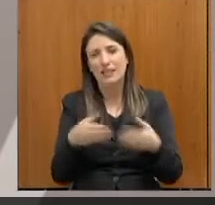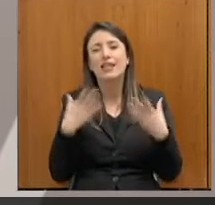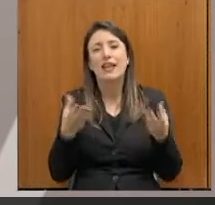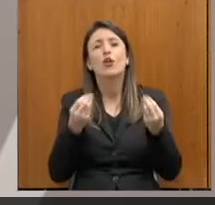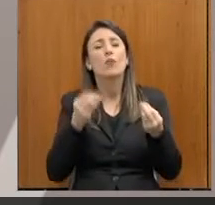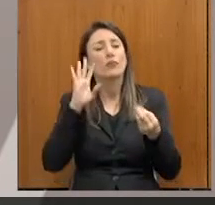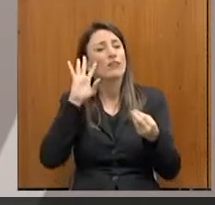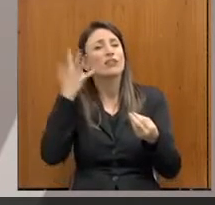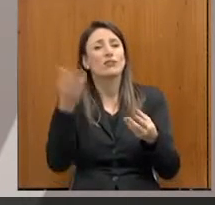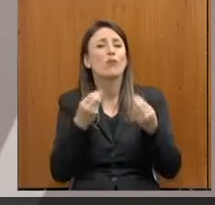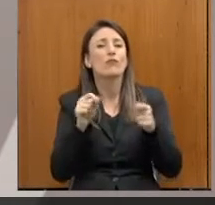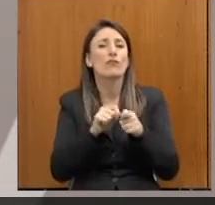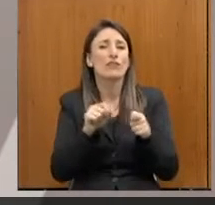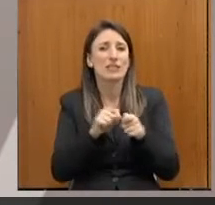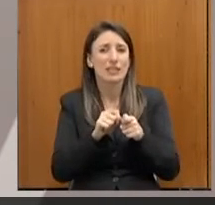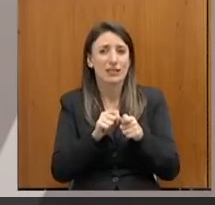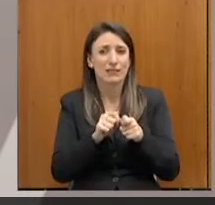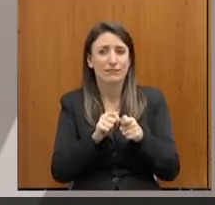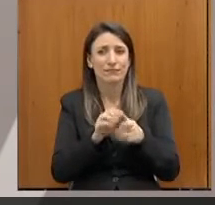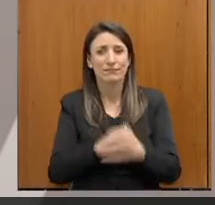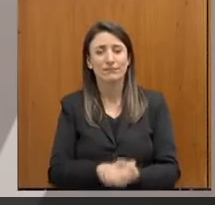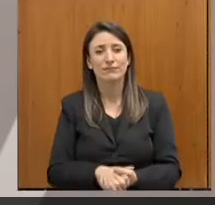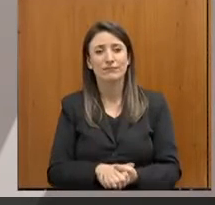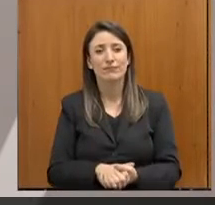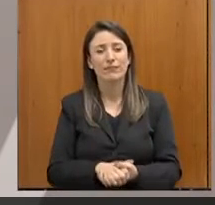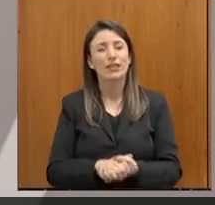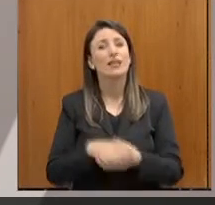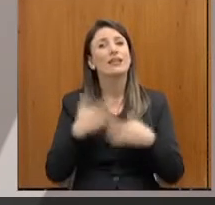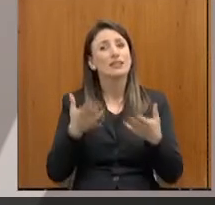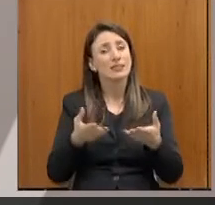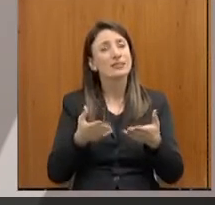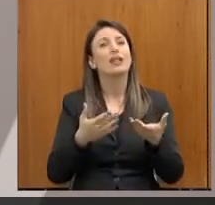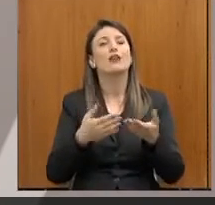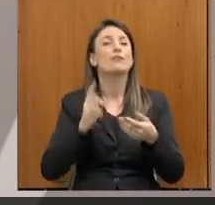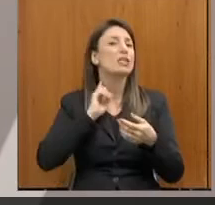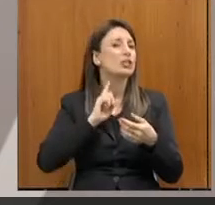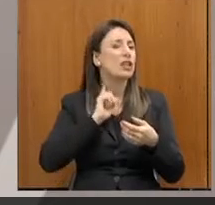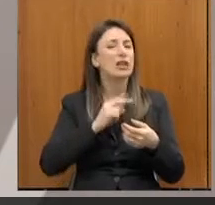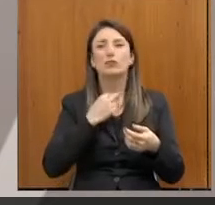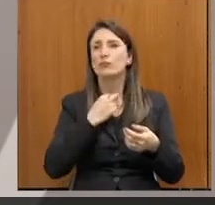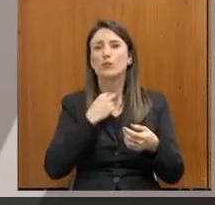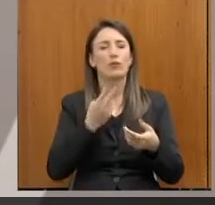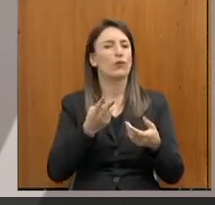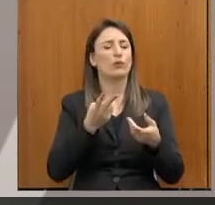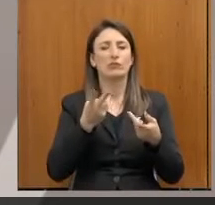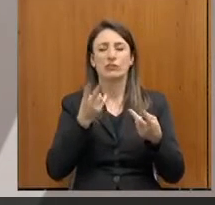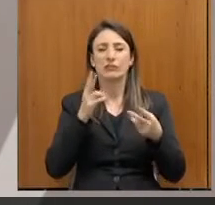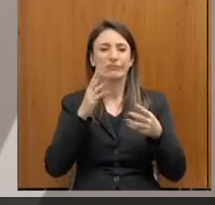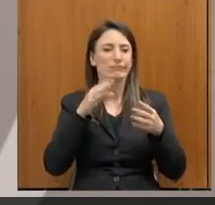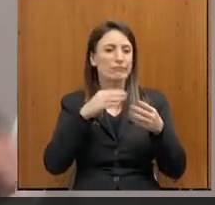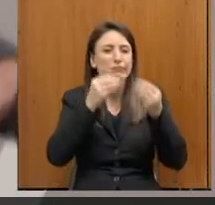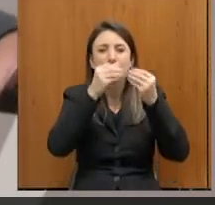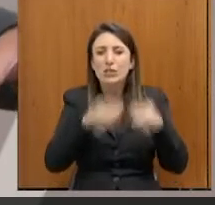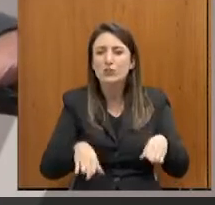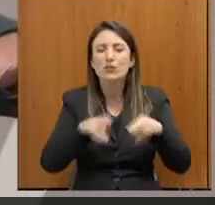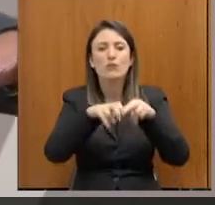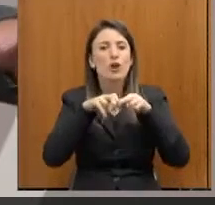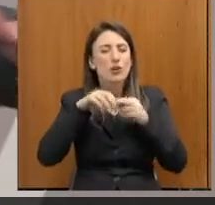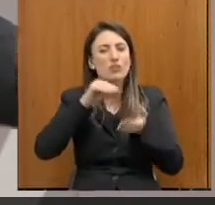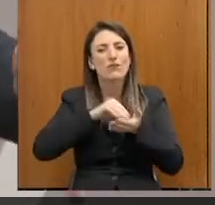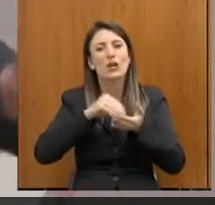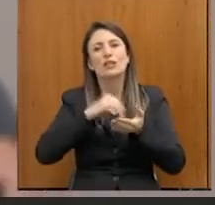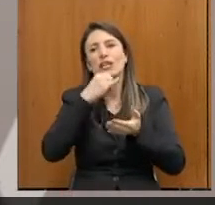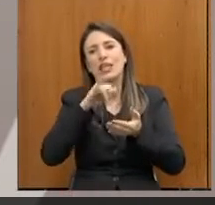não permitir que Minas Gerais tem seu crescimento travado ou prejudicado em razão de escassez de energia como que a